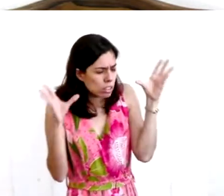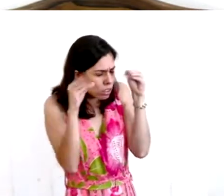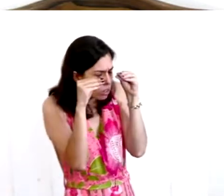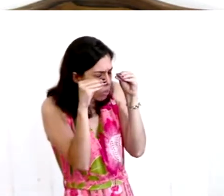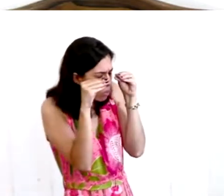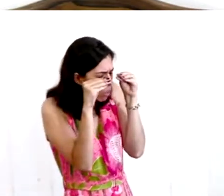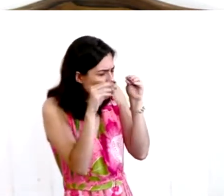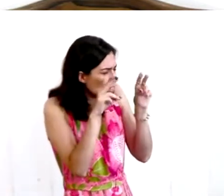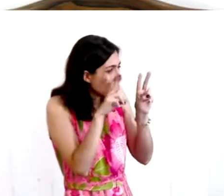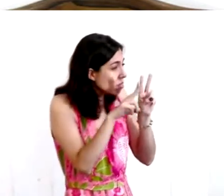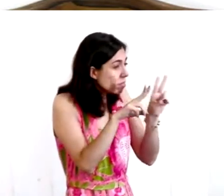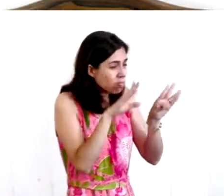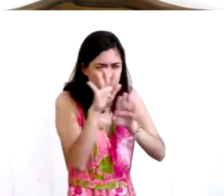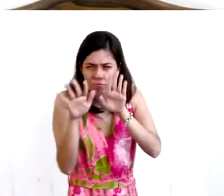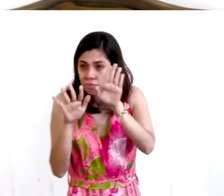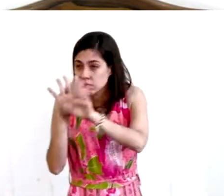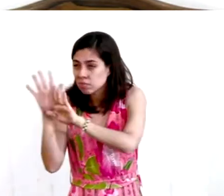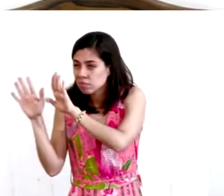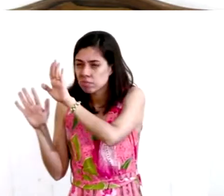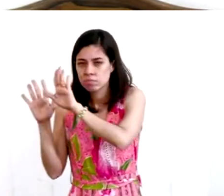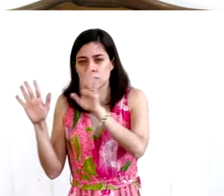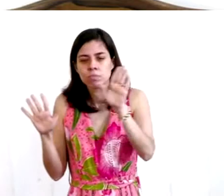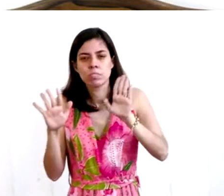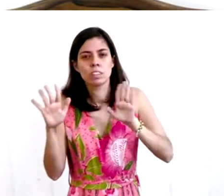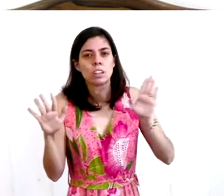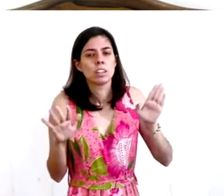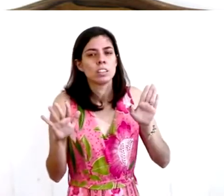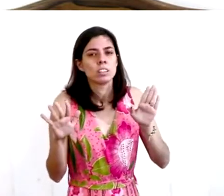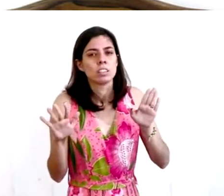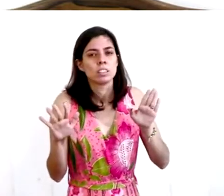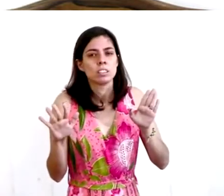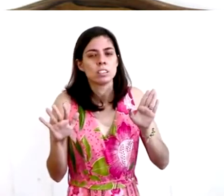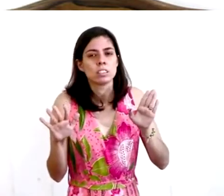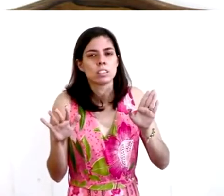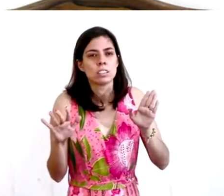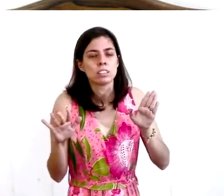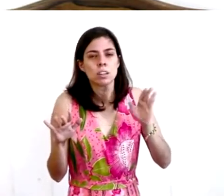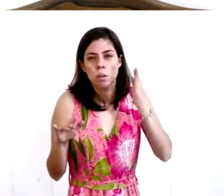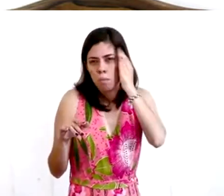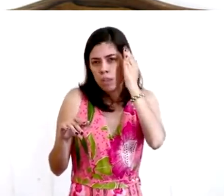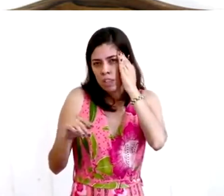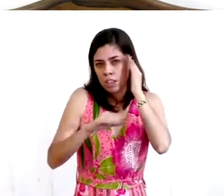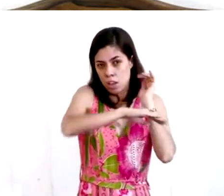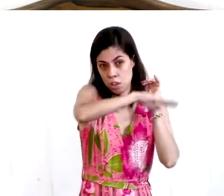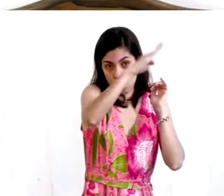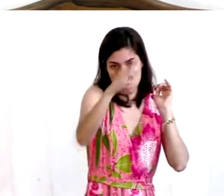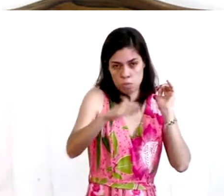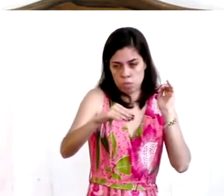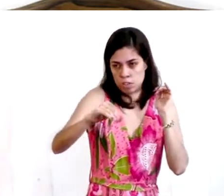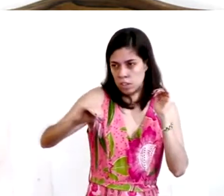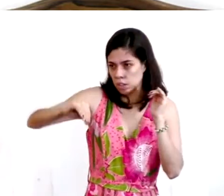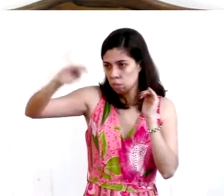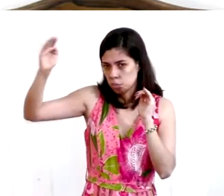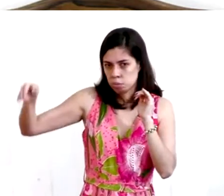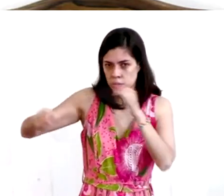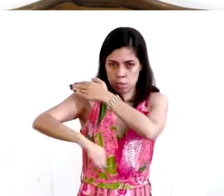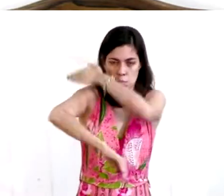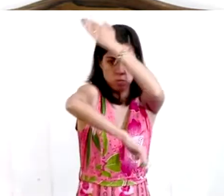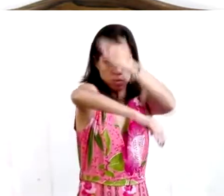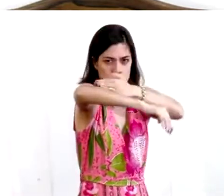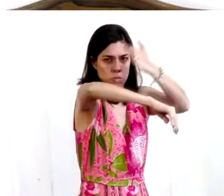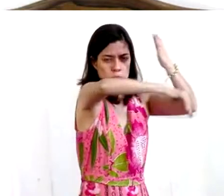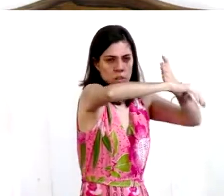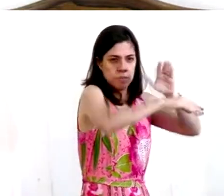que vem da eternidade, quando a luz, os seus raios são jogados sobre o lugar em que nós